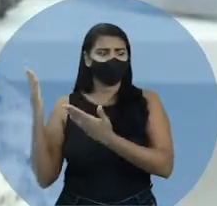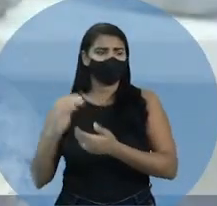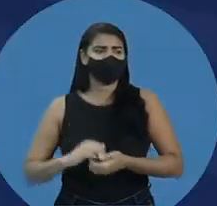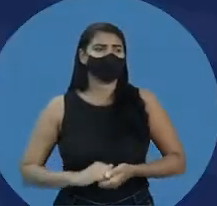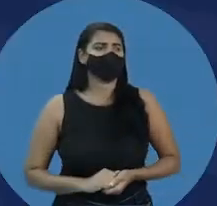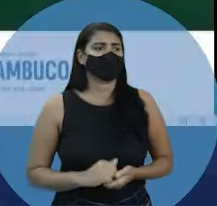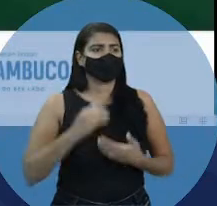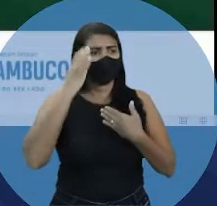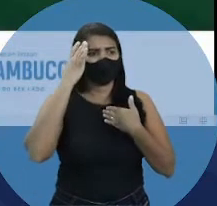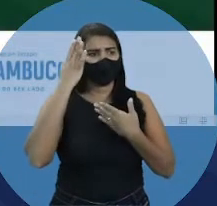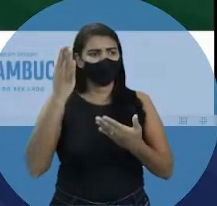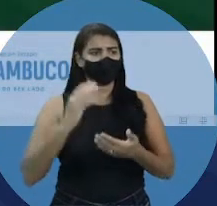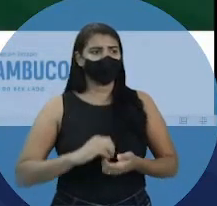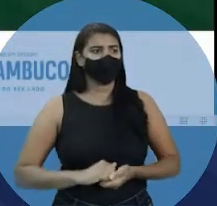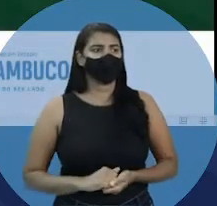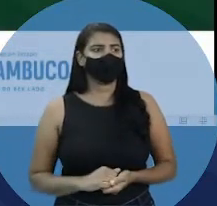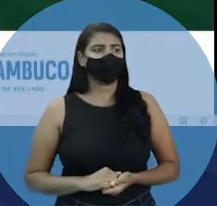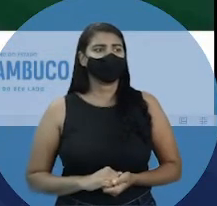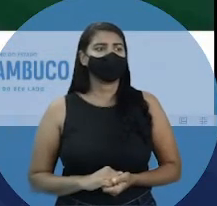Obrigada.